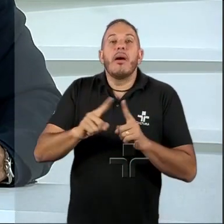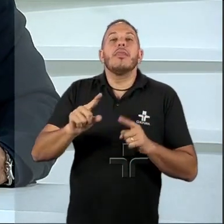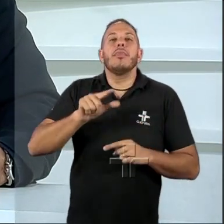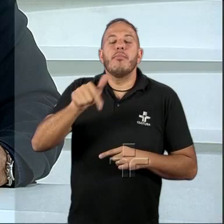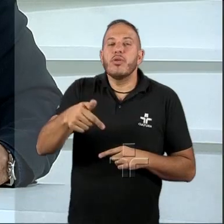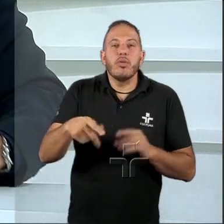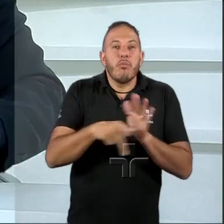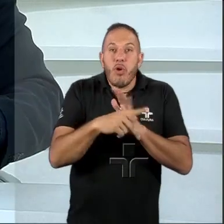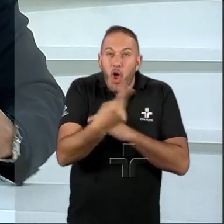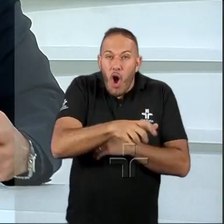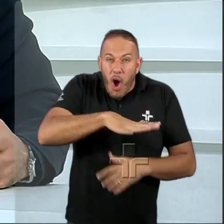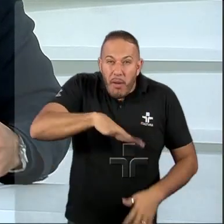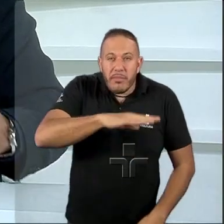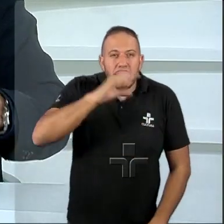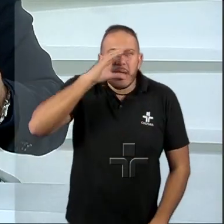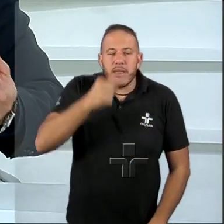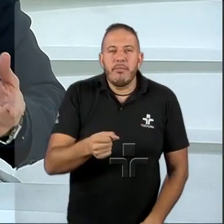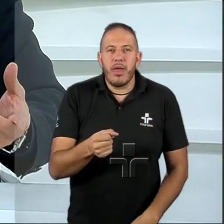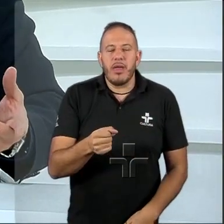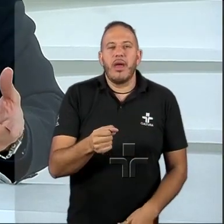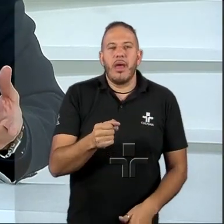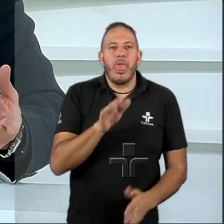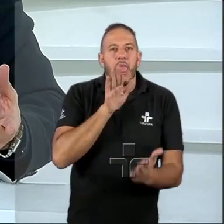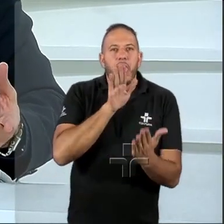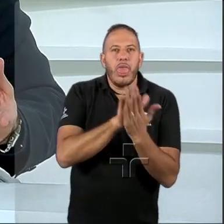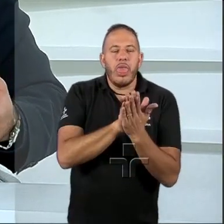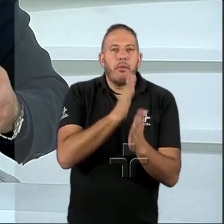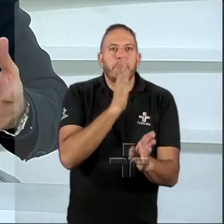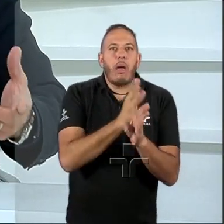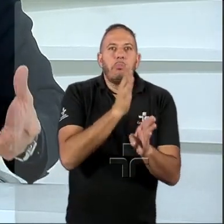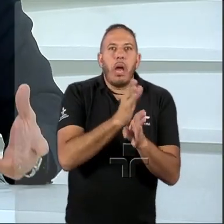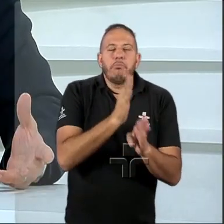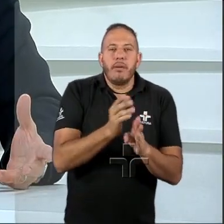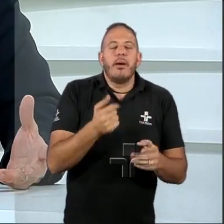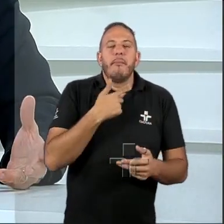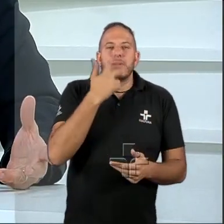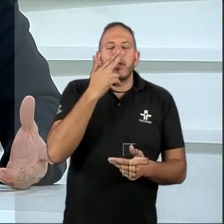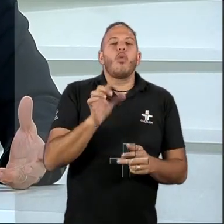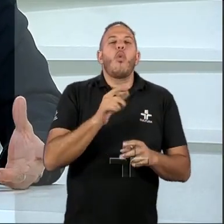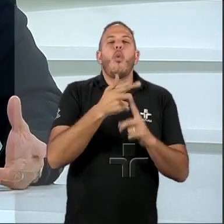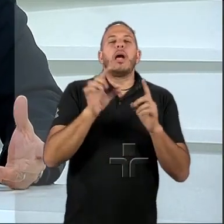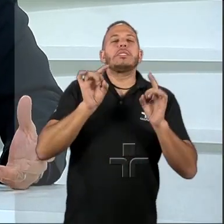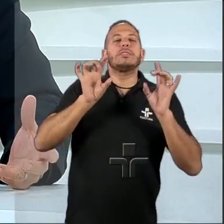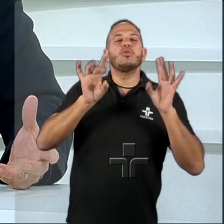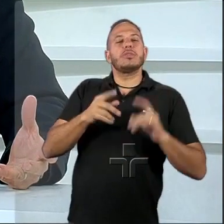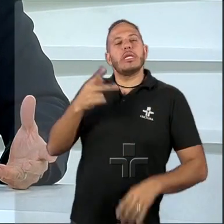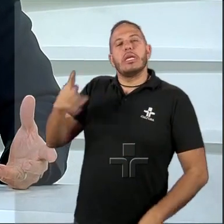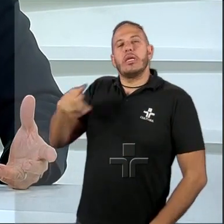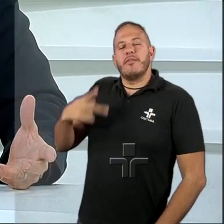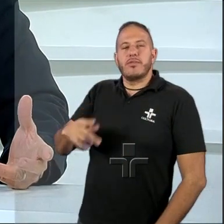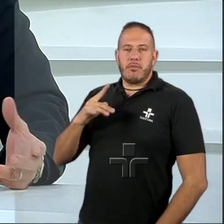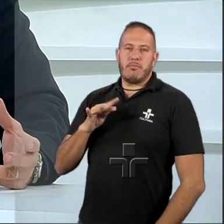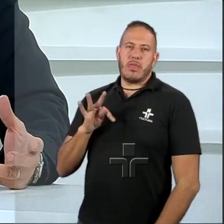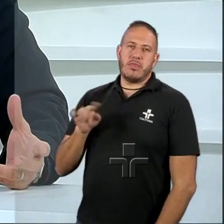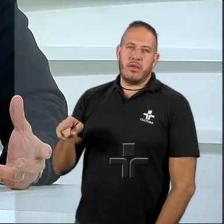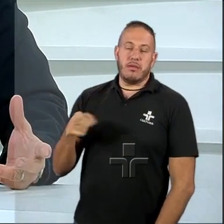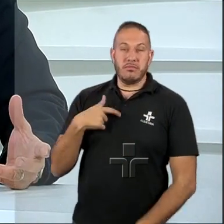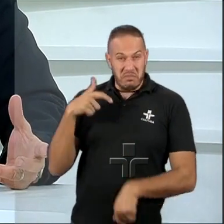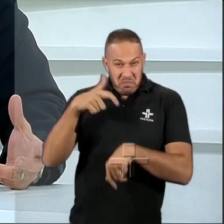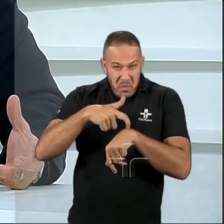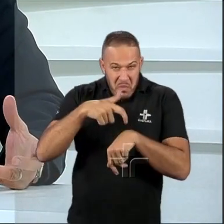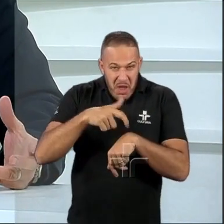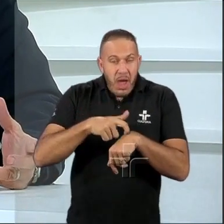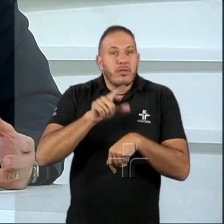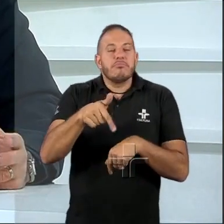próprio PSDB é tragado por escândalos que ele indicava como sendo quase que exclusivos do PT. Nesse cenário, ocupar